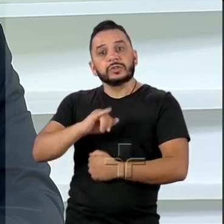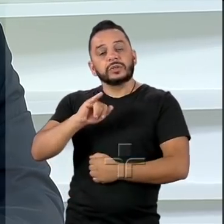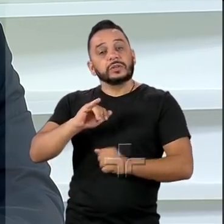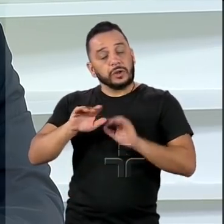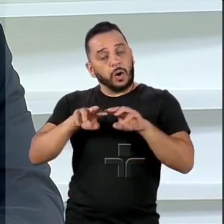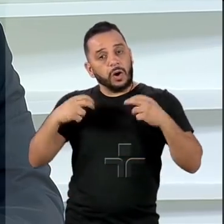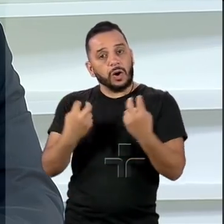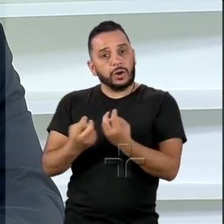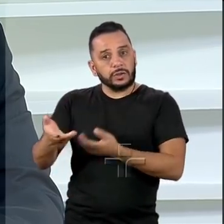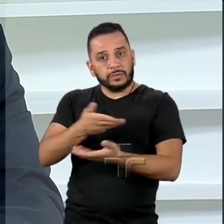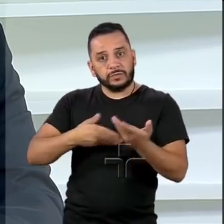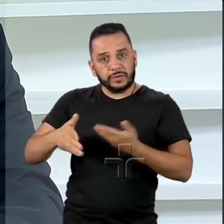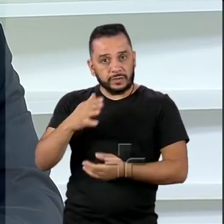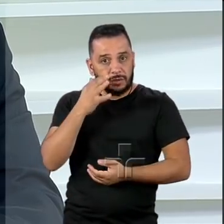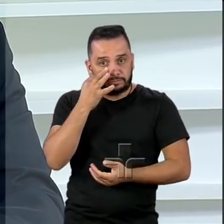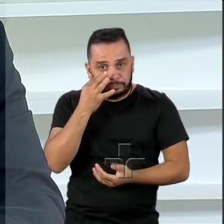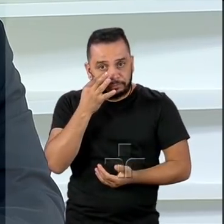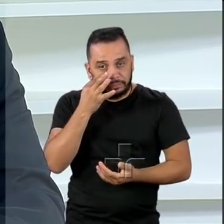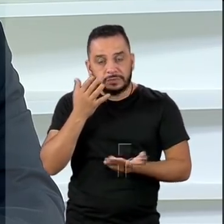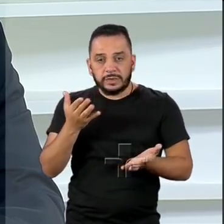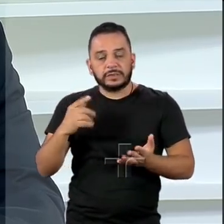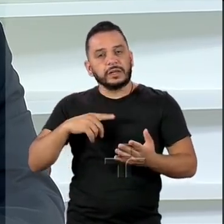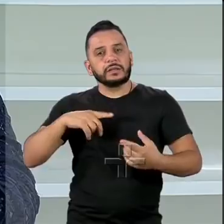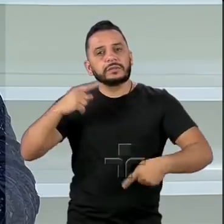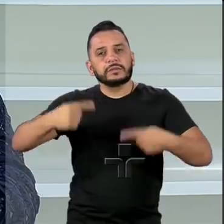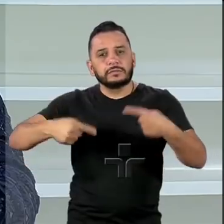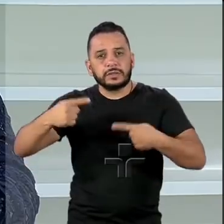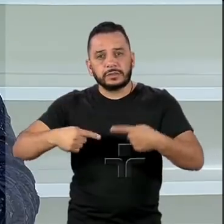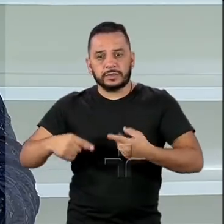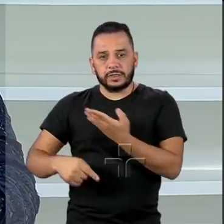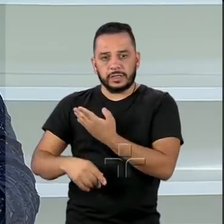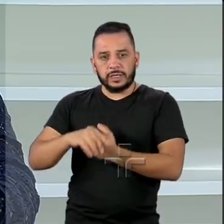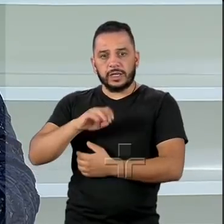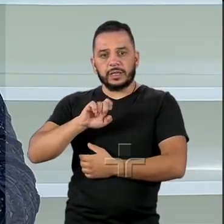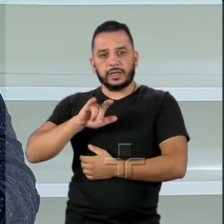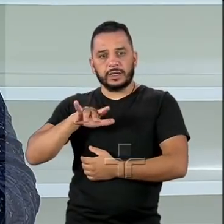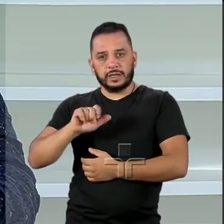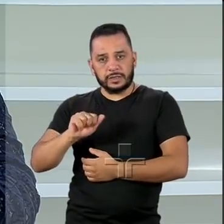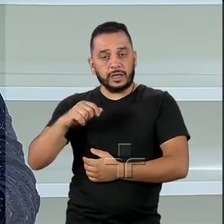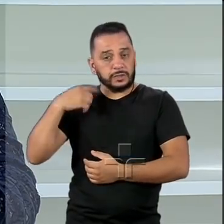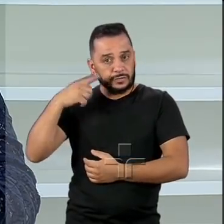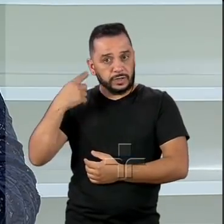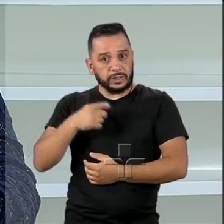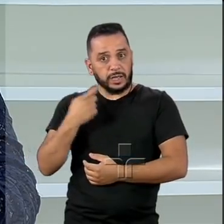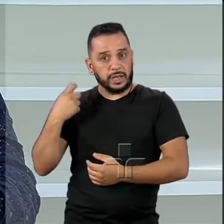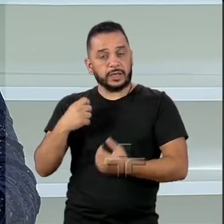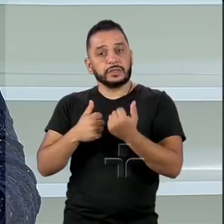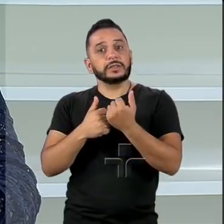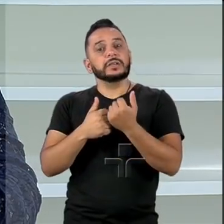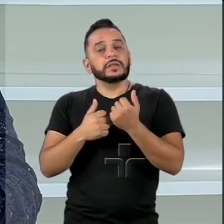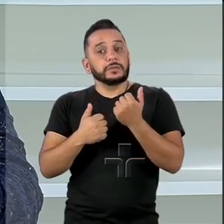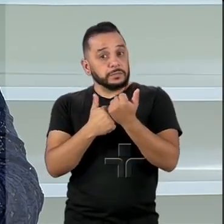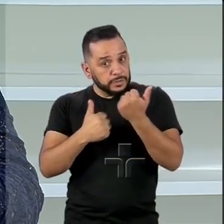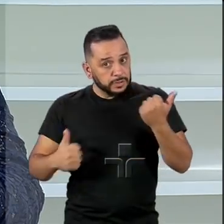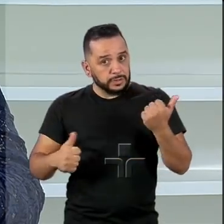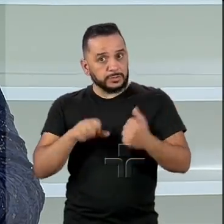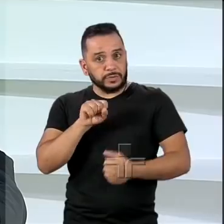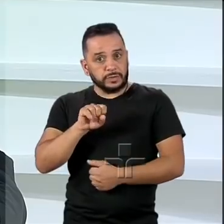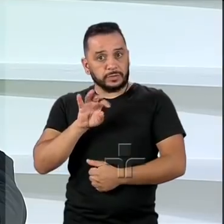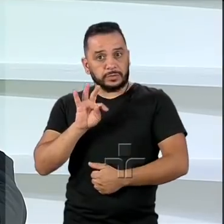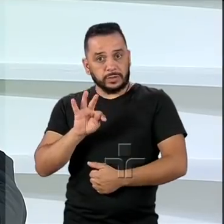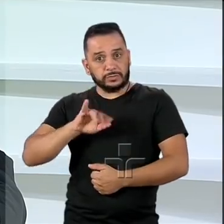A bancada de debatedores é formada por Eliana Calmon, advogada ex-ministra do Superior Tribunal de